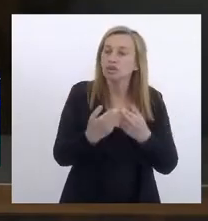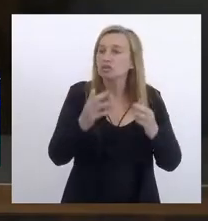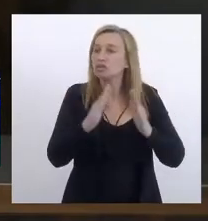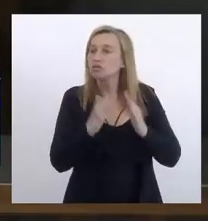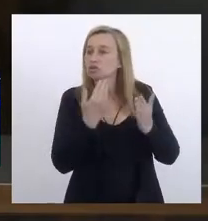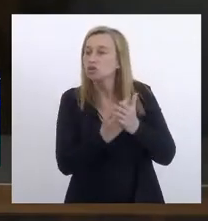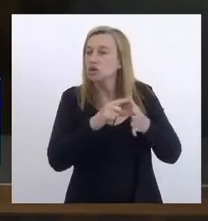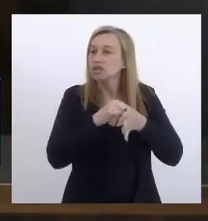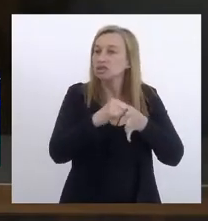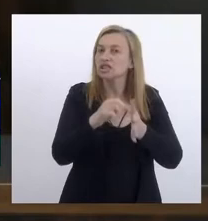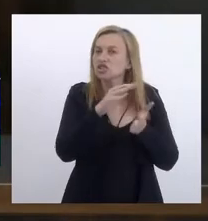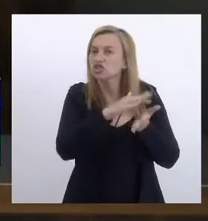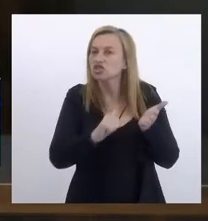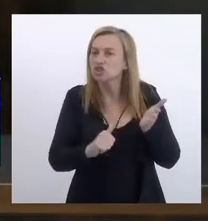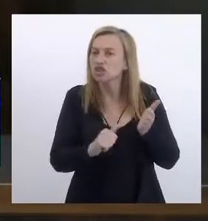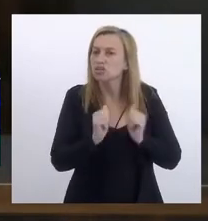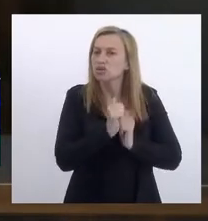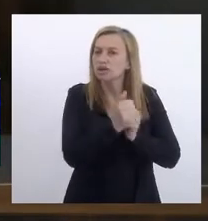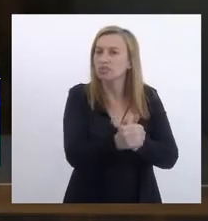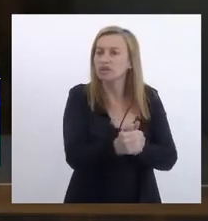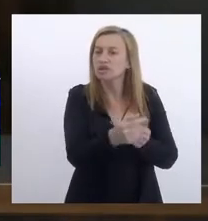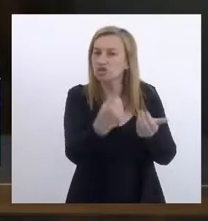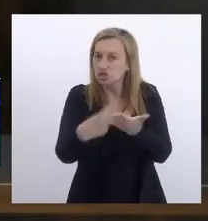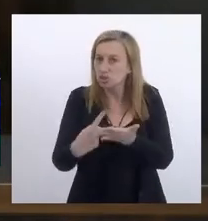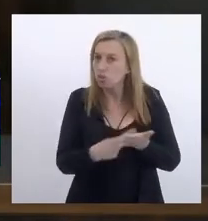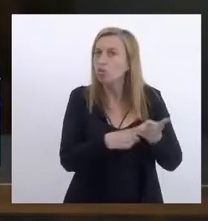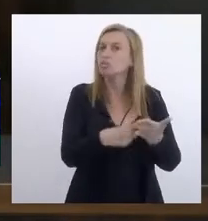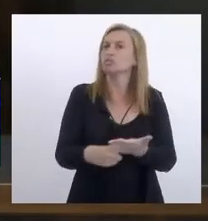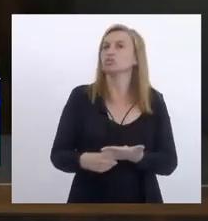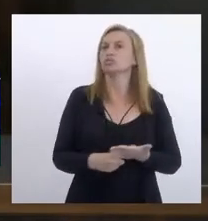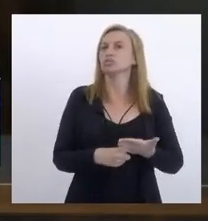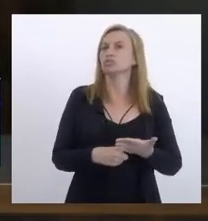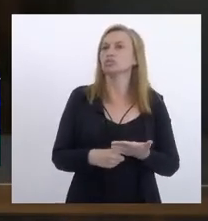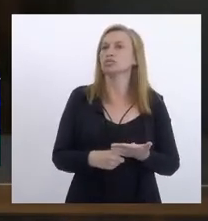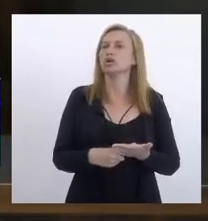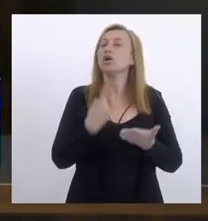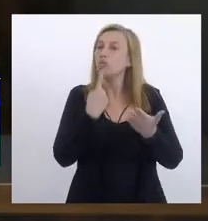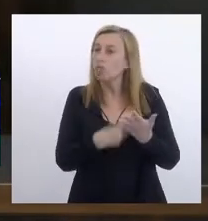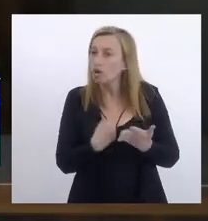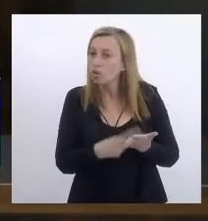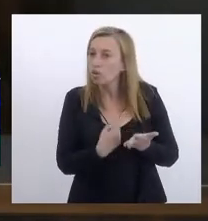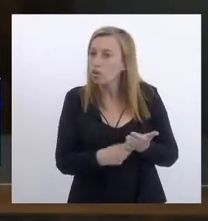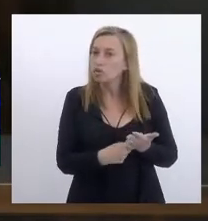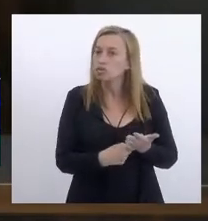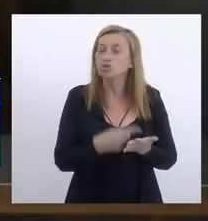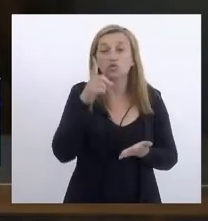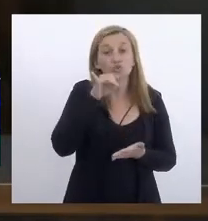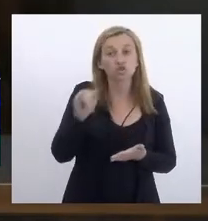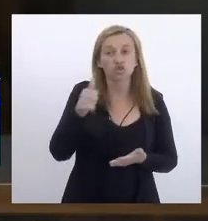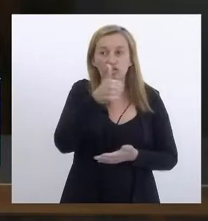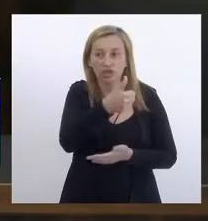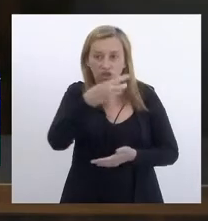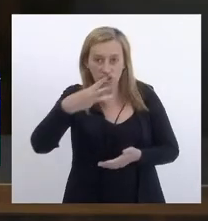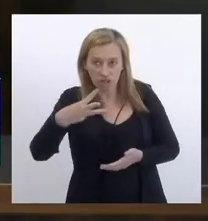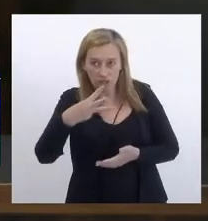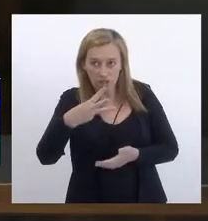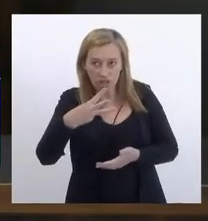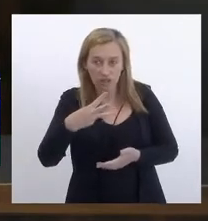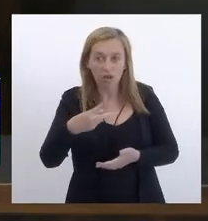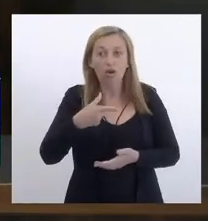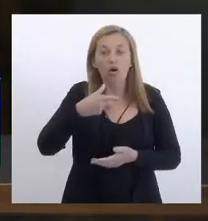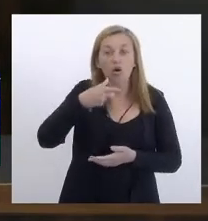Líderes e tiramos caminhamento de acordos. O acordo do dia 23 nós enfrentamos